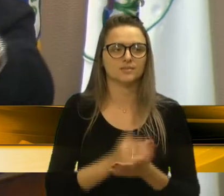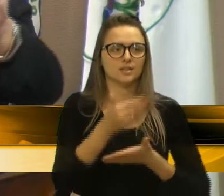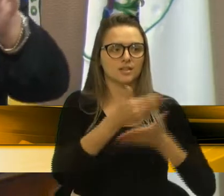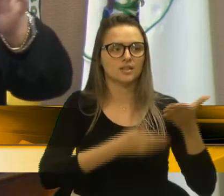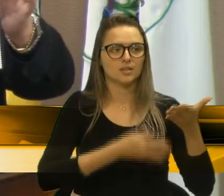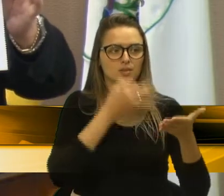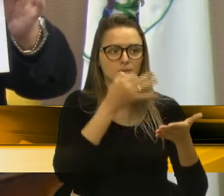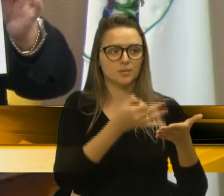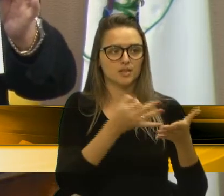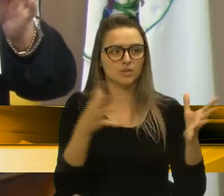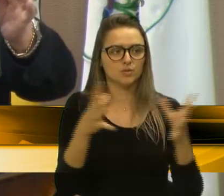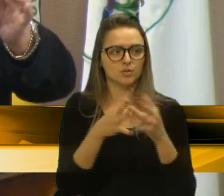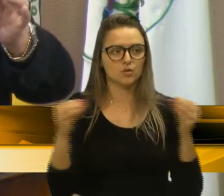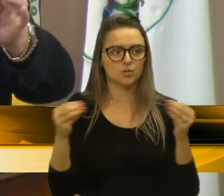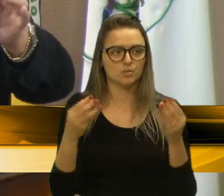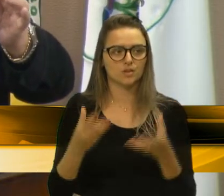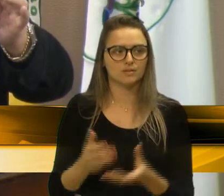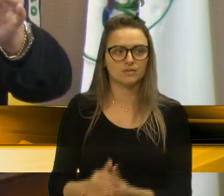do processo.